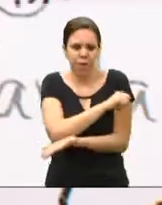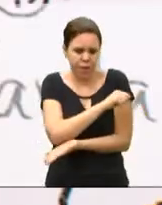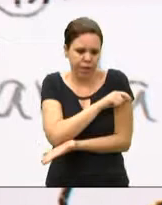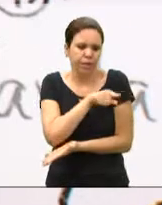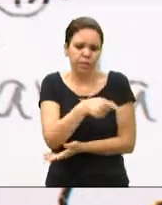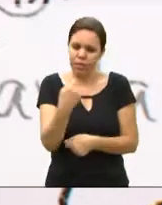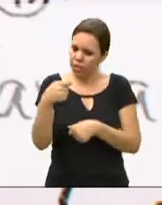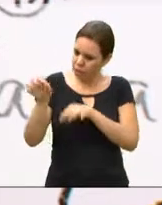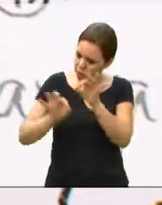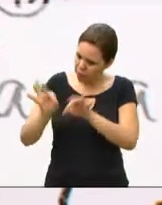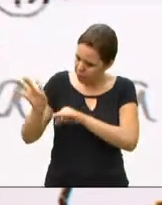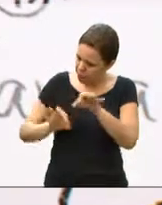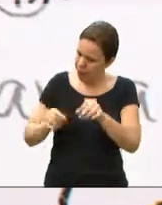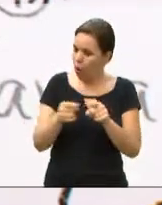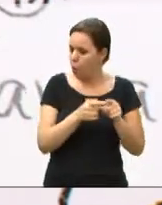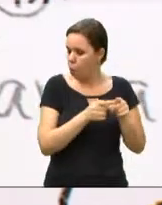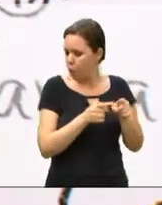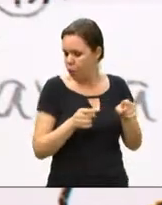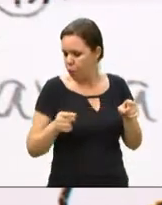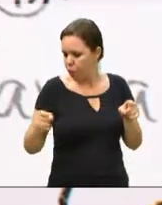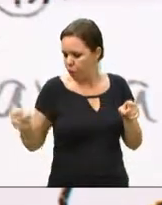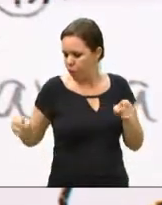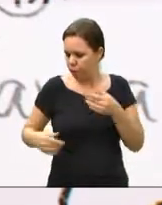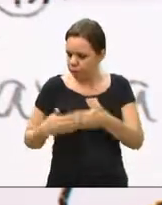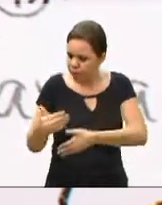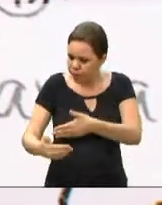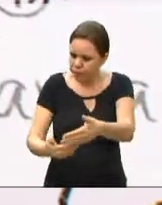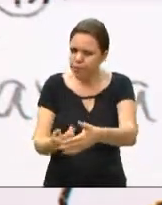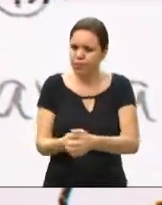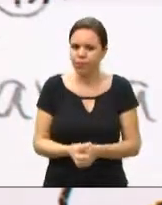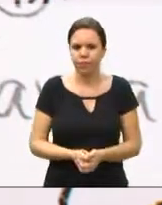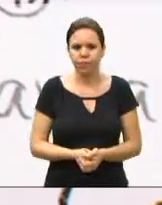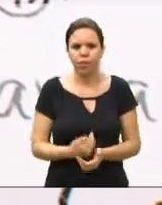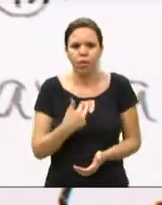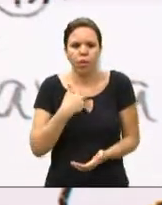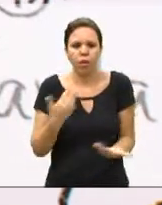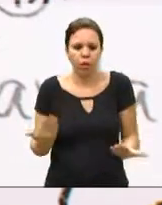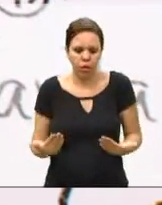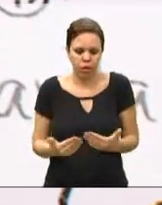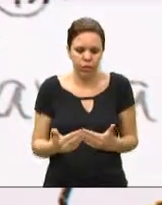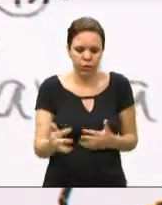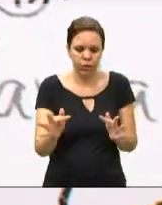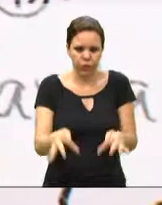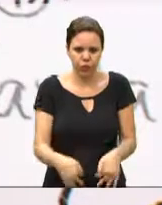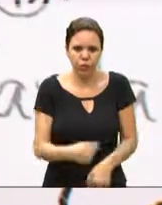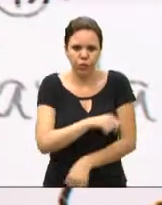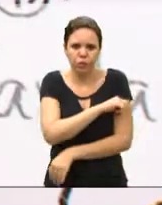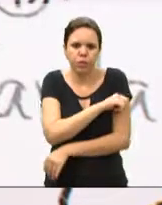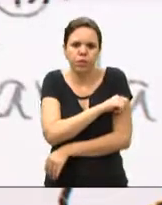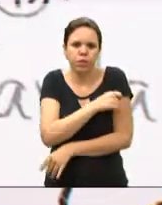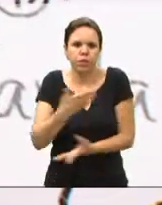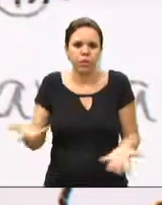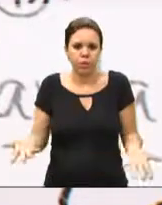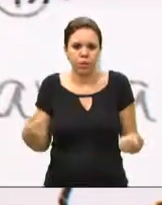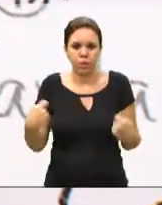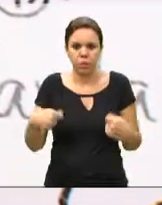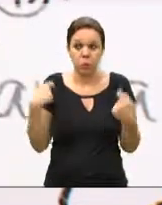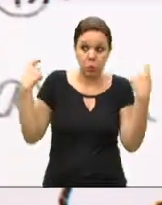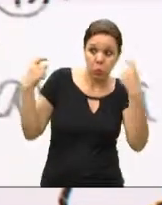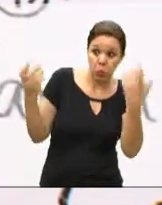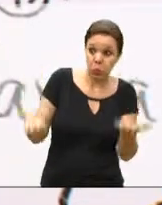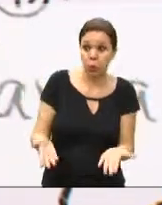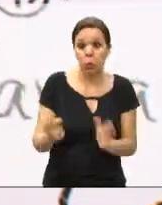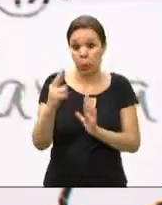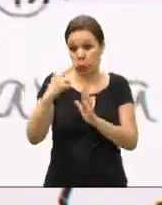se preparar, né, ao longo de todo o processo, né? Não dá agora nessa reta final para o aluno falar assim, agora eu preciso me preocupar